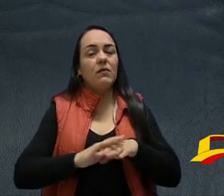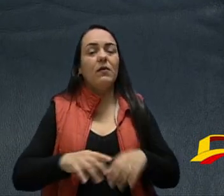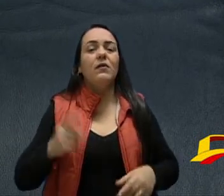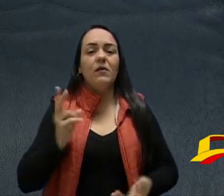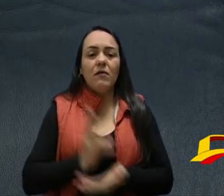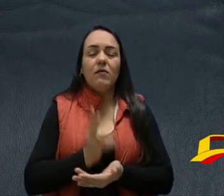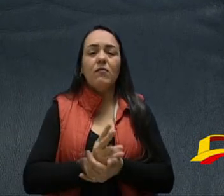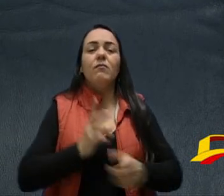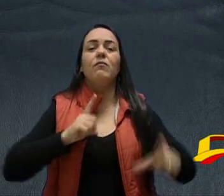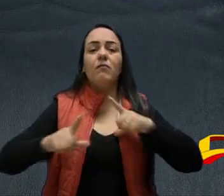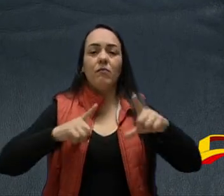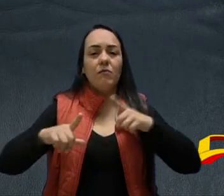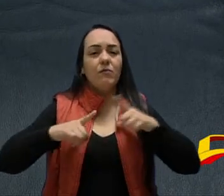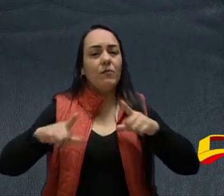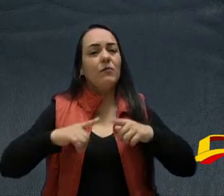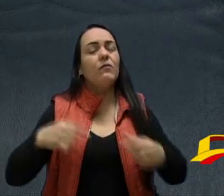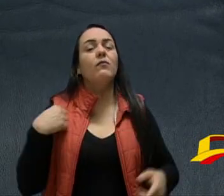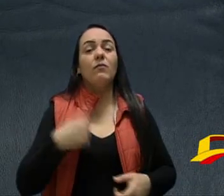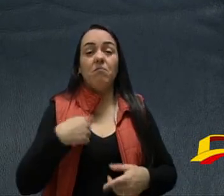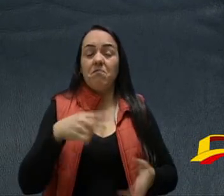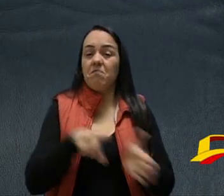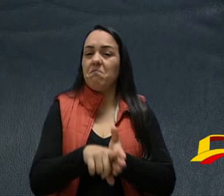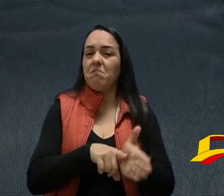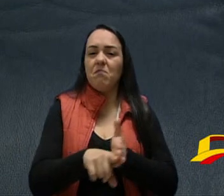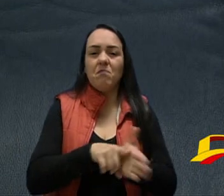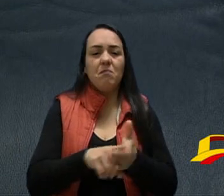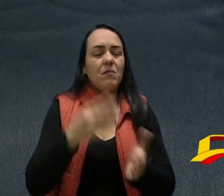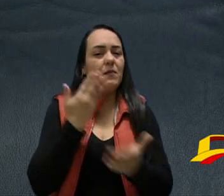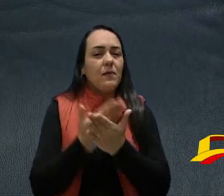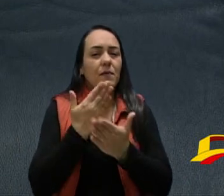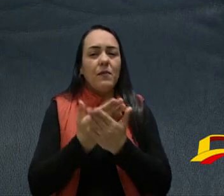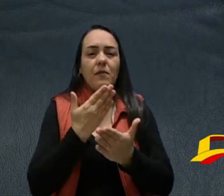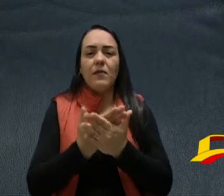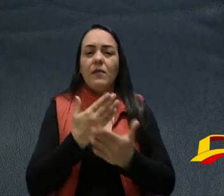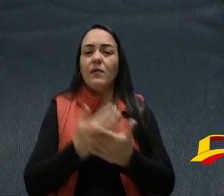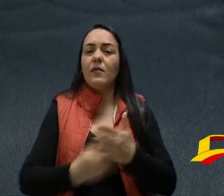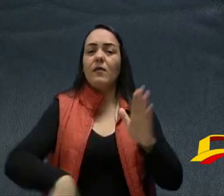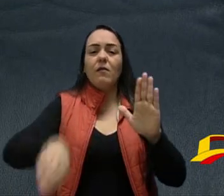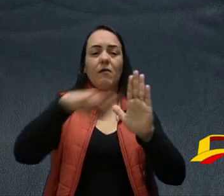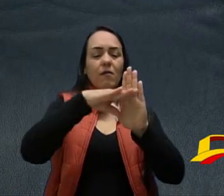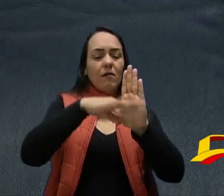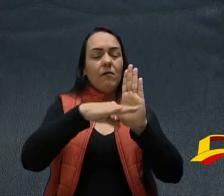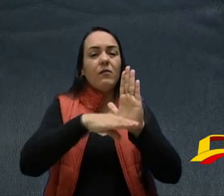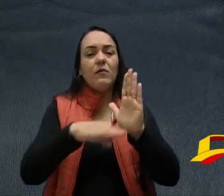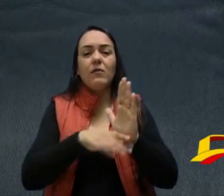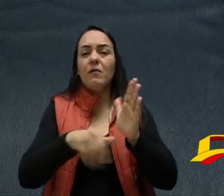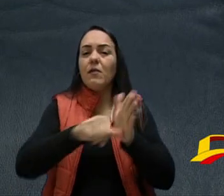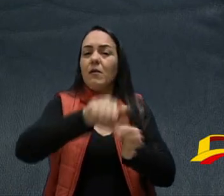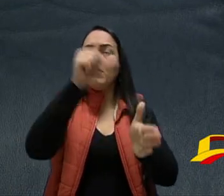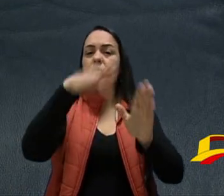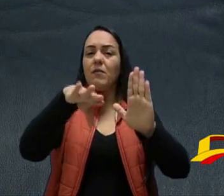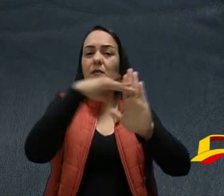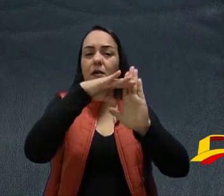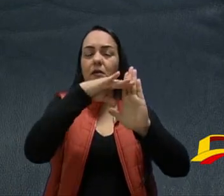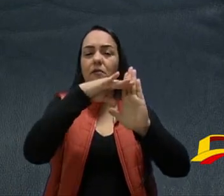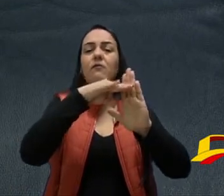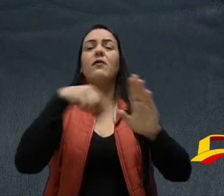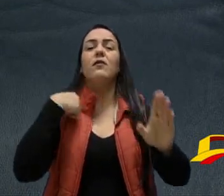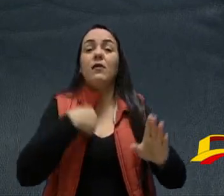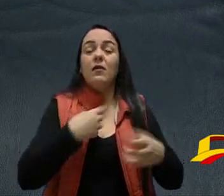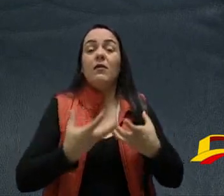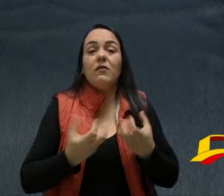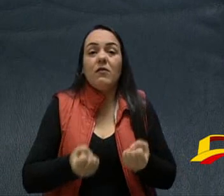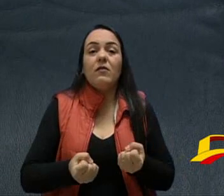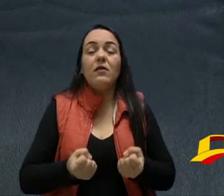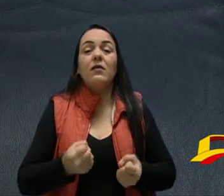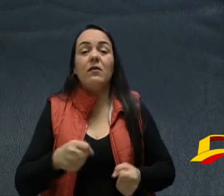e nós estamos à disposição nós estamos estudando vamos fazer a primeira fase de retomada né e assim estamos à disposição